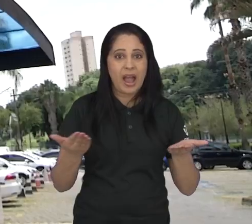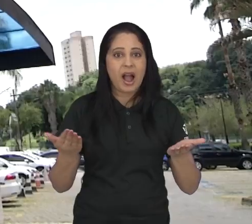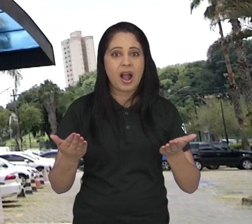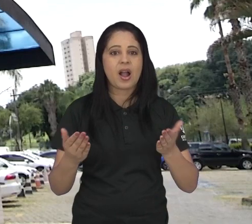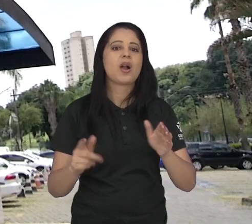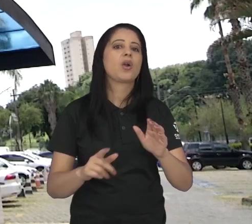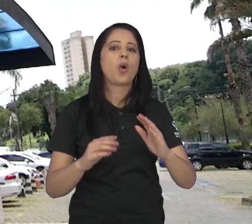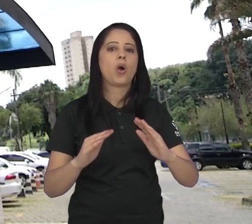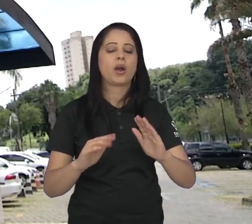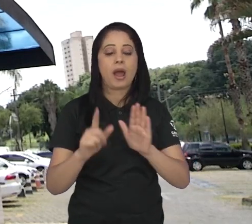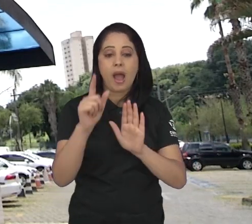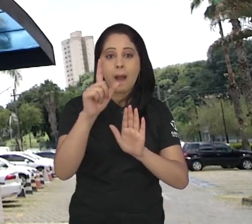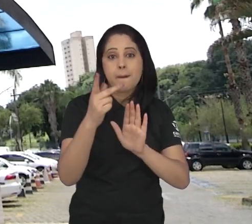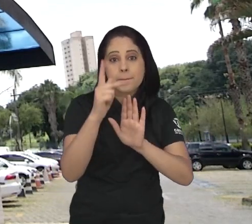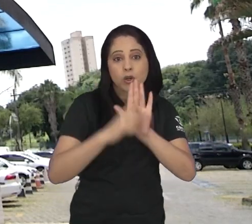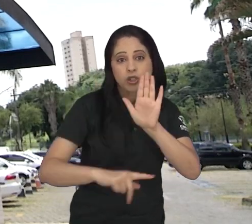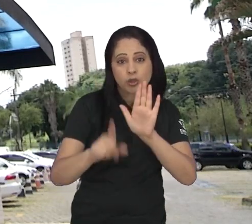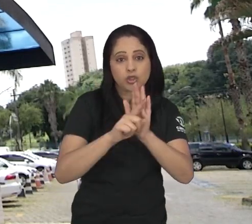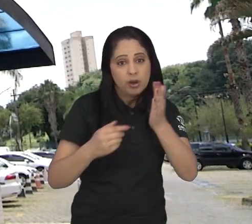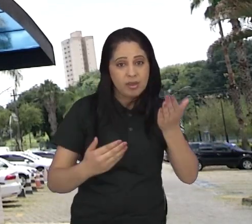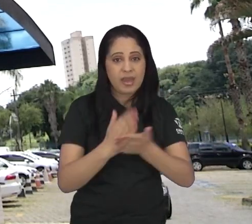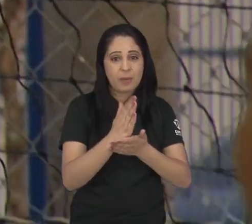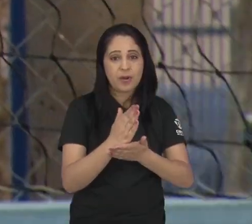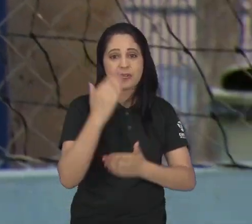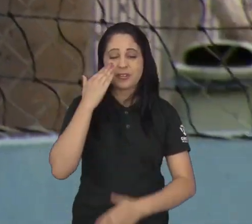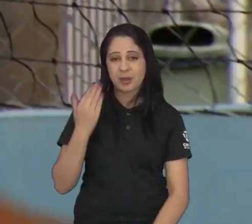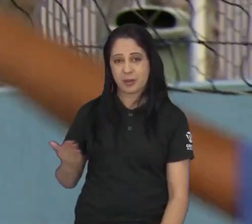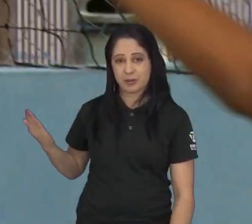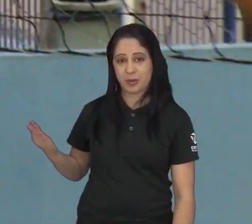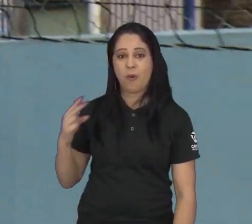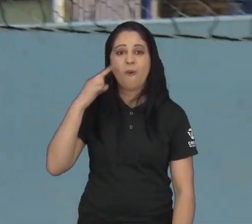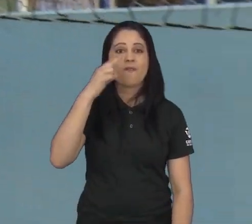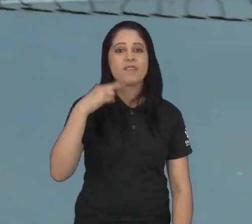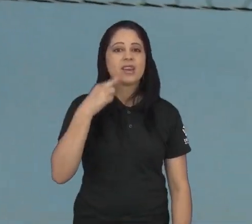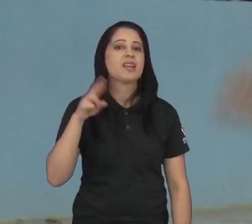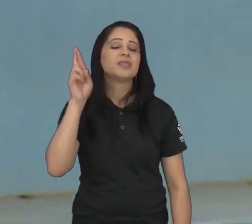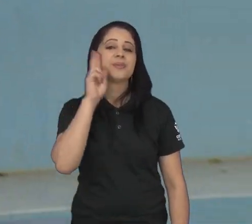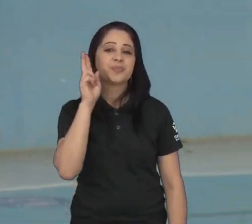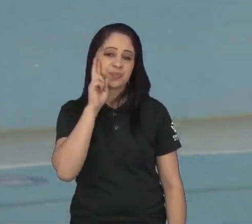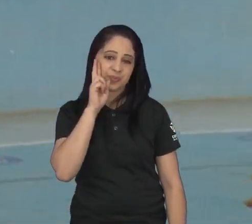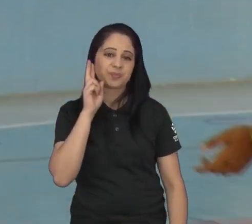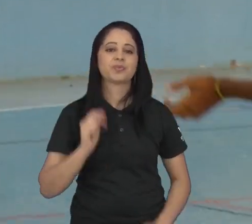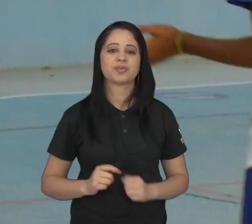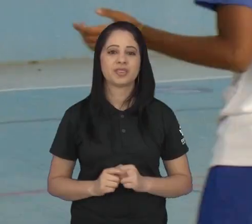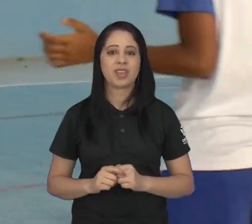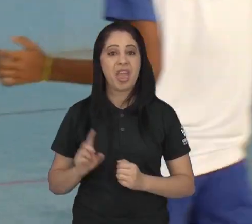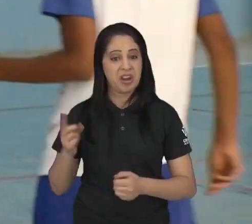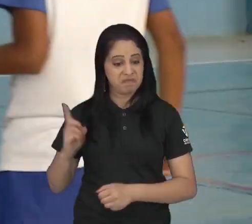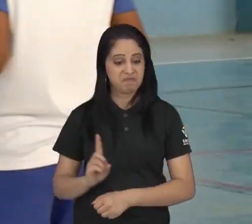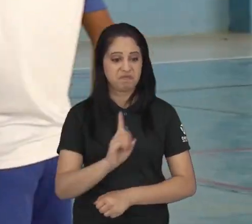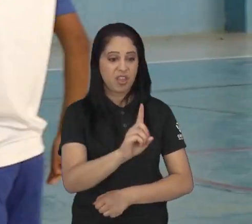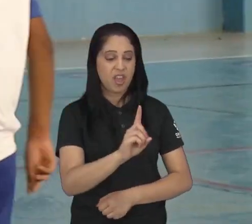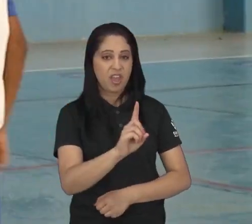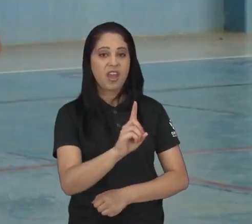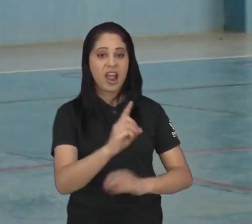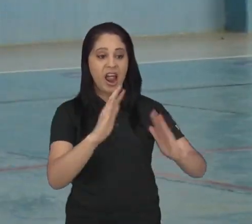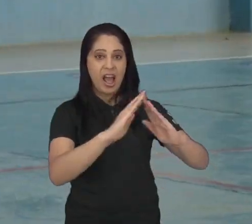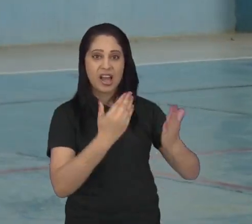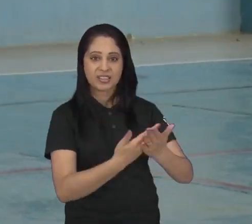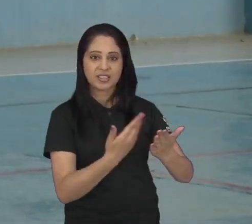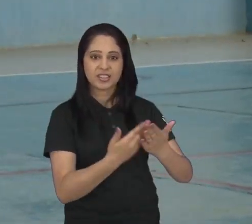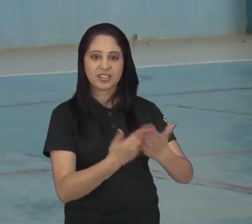passado após Ser aprovada em plenário na Câmara autor do projeto o Vereador Renato Santiago esteve na escola